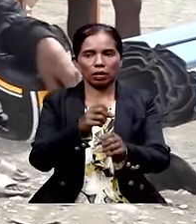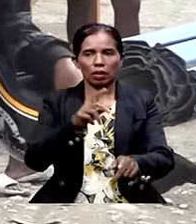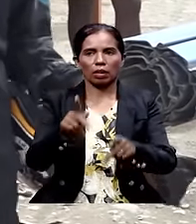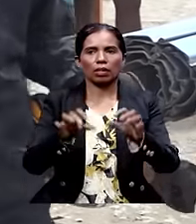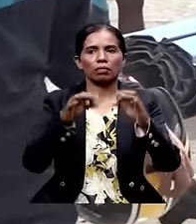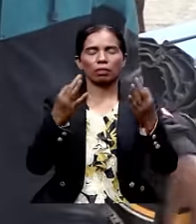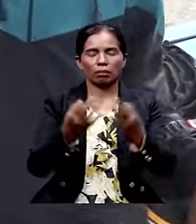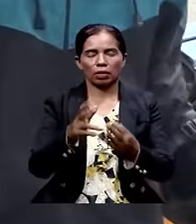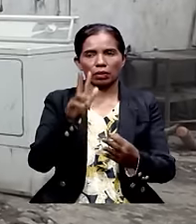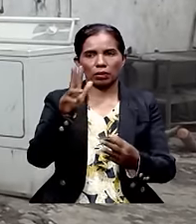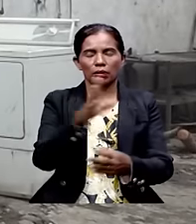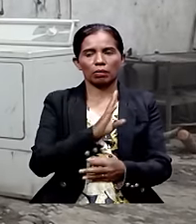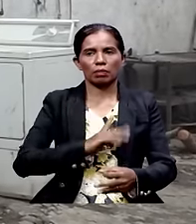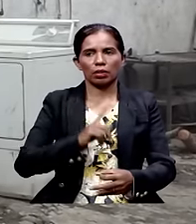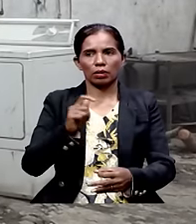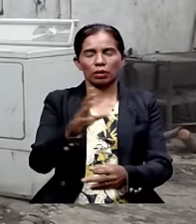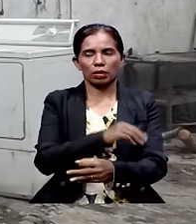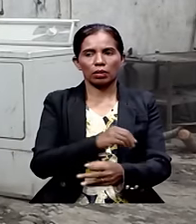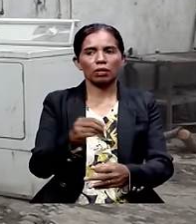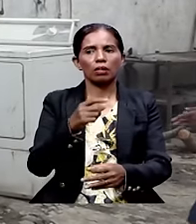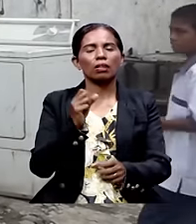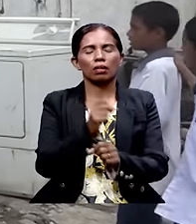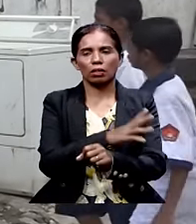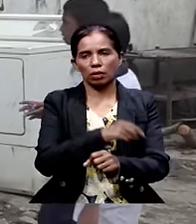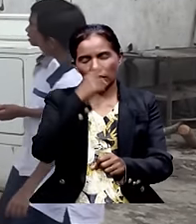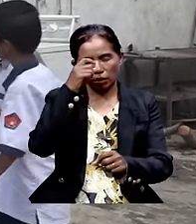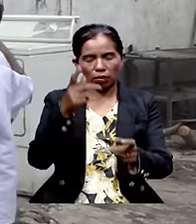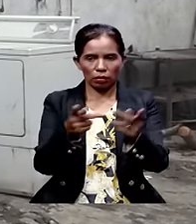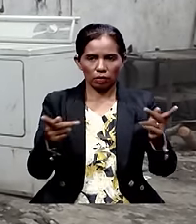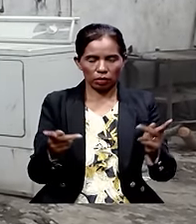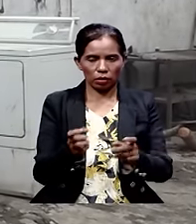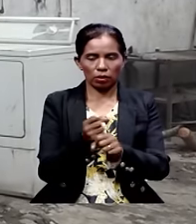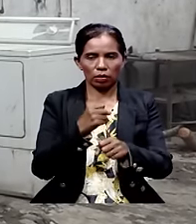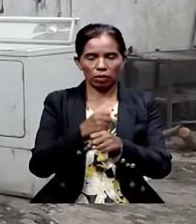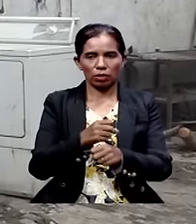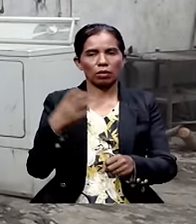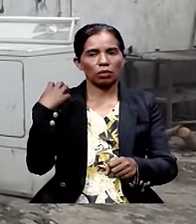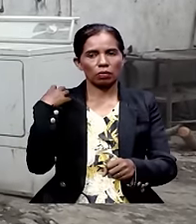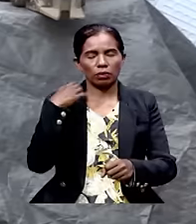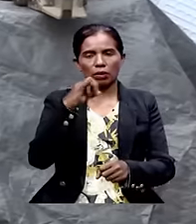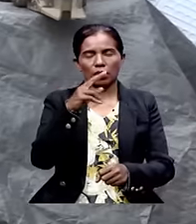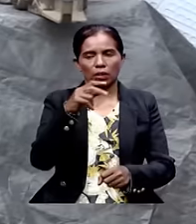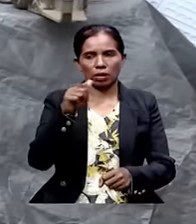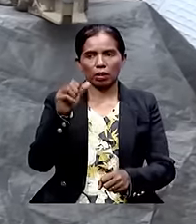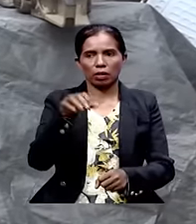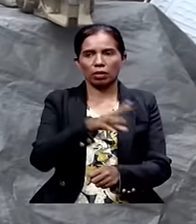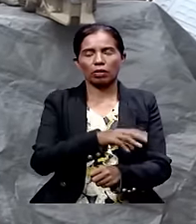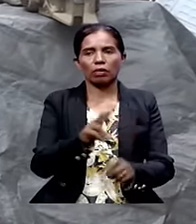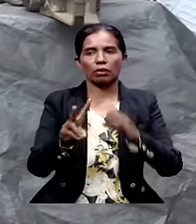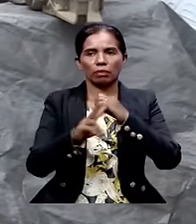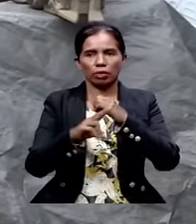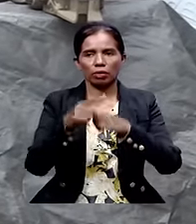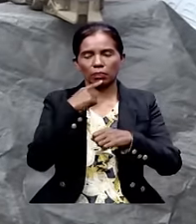kain tolo iha arabe to Timor, suku Madohi, horazão tamba fatin refere a tuhari edifício ina vítima Filipa Dalen